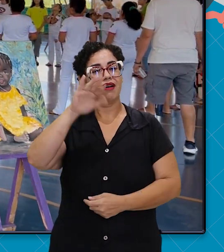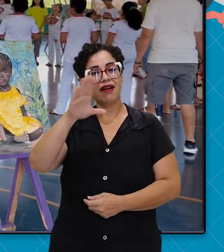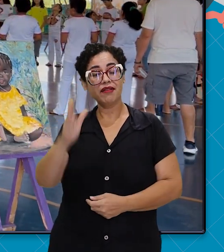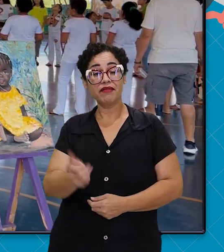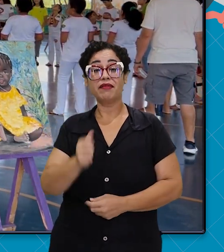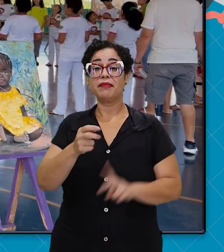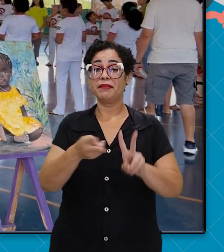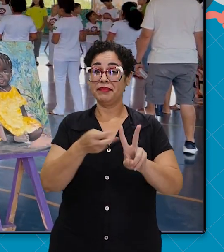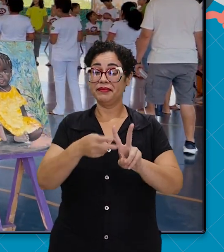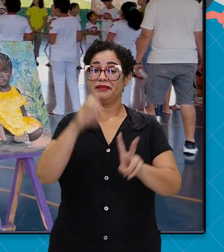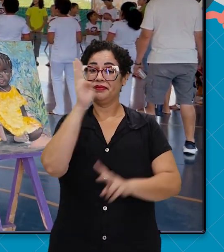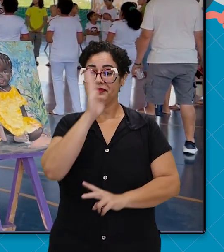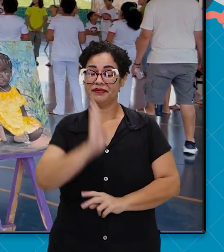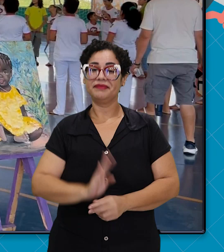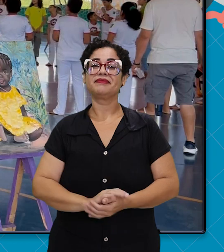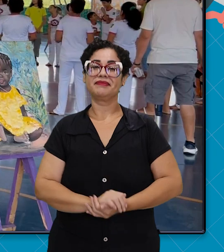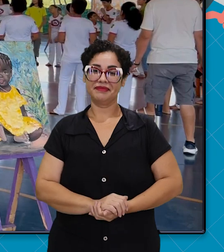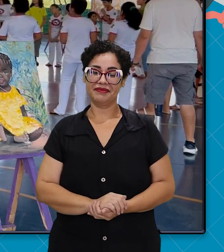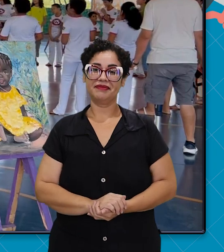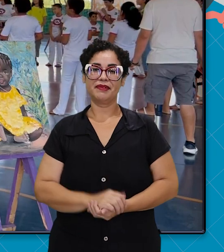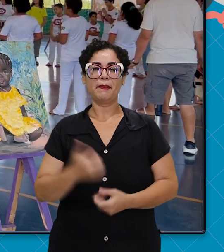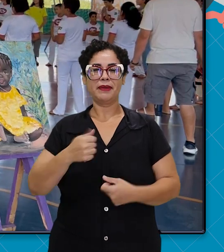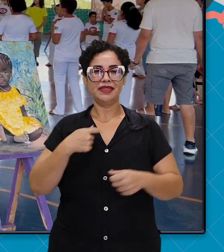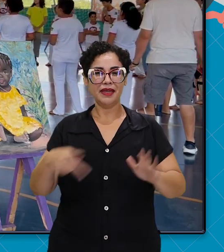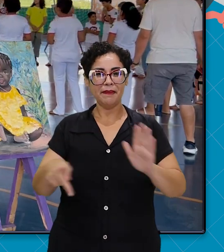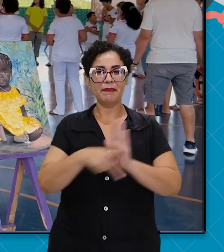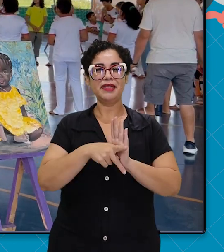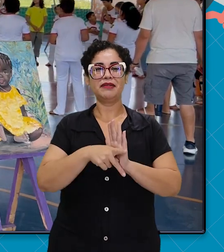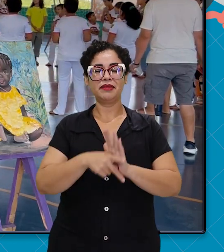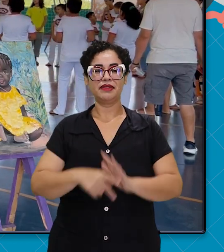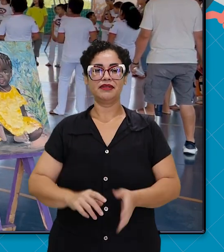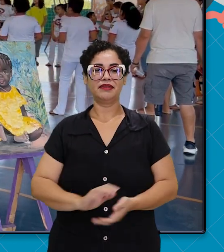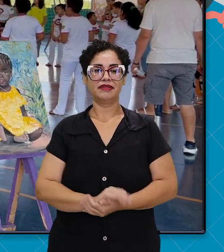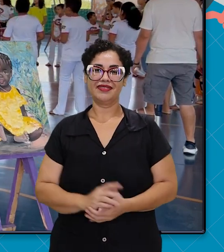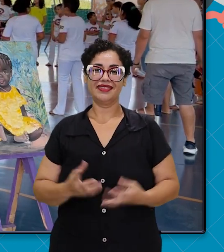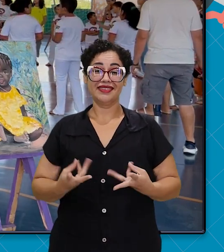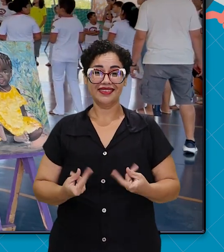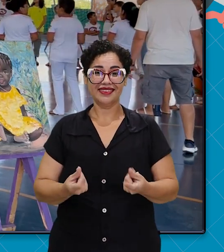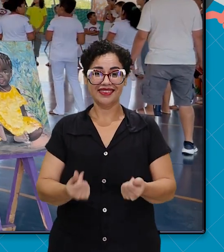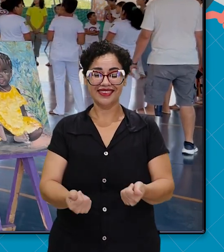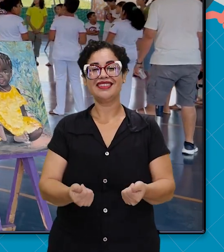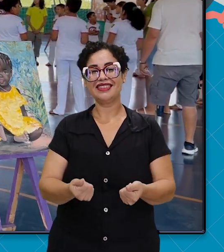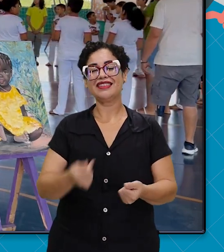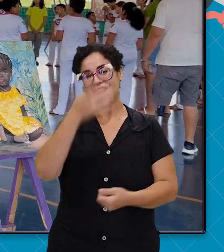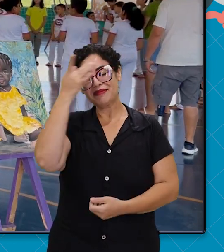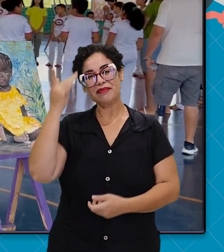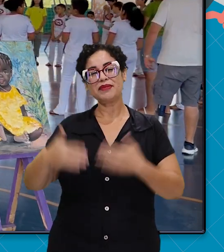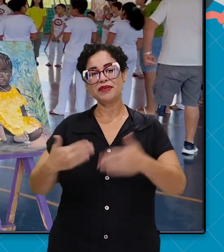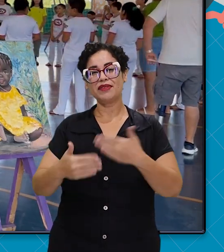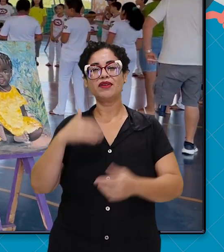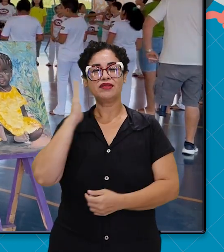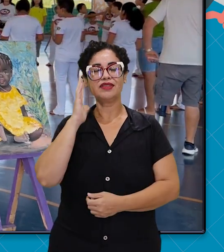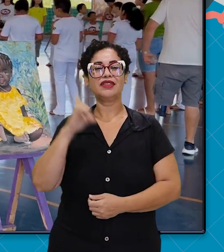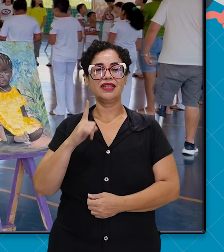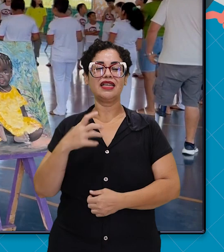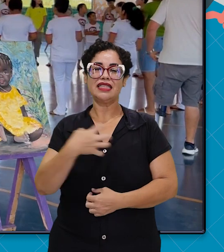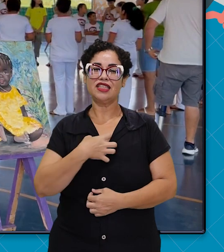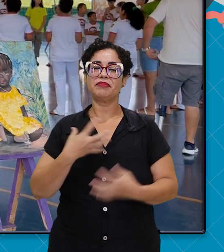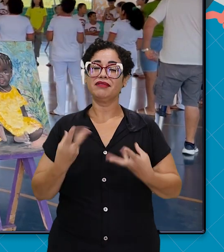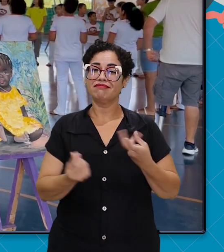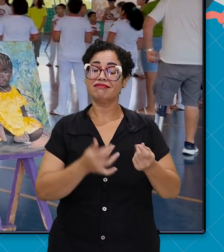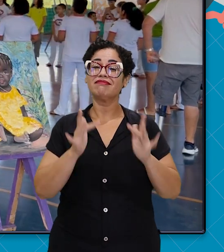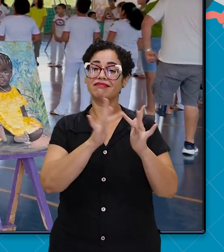afro-brasileiras e indígenas. Então você cria um sentimento de solidariedade com os alunos, de pertencimento e de participação. Sem falar que o ensino de